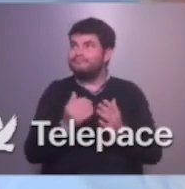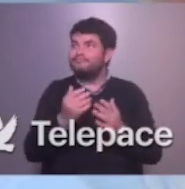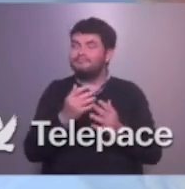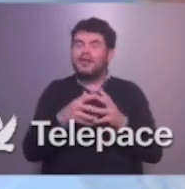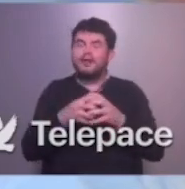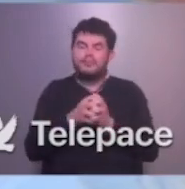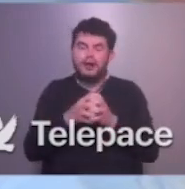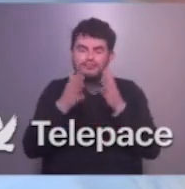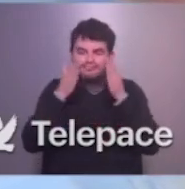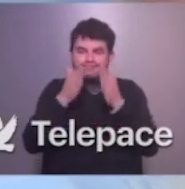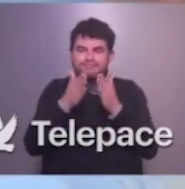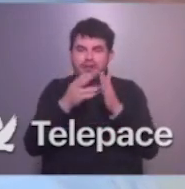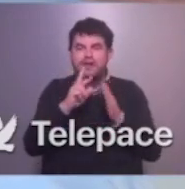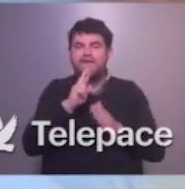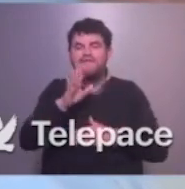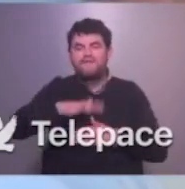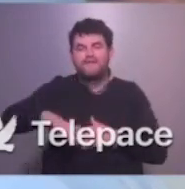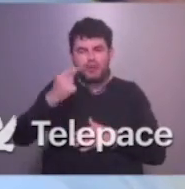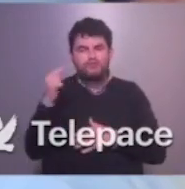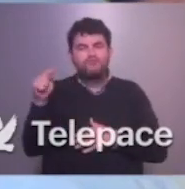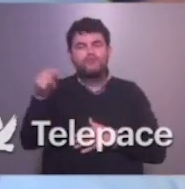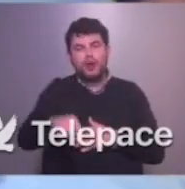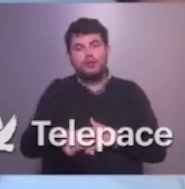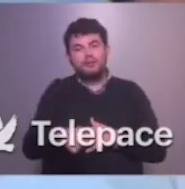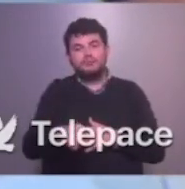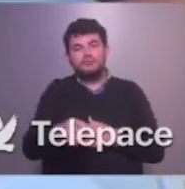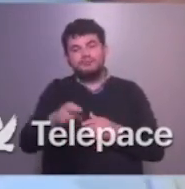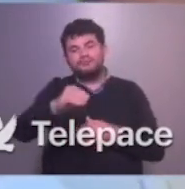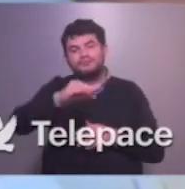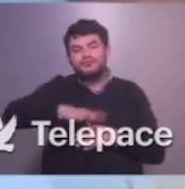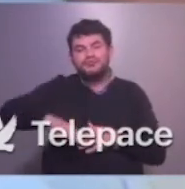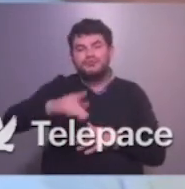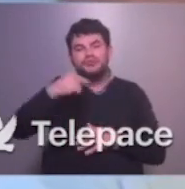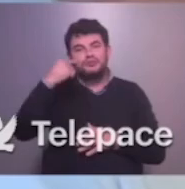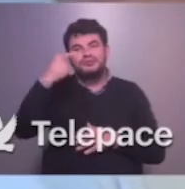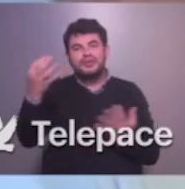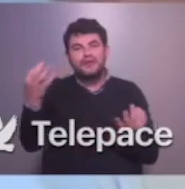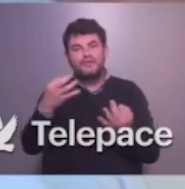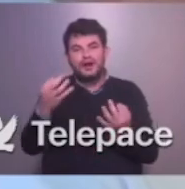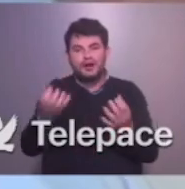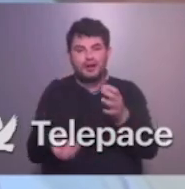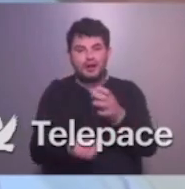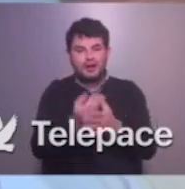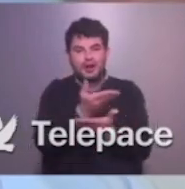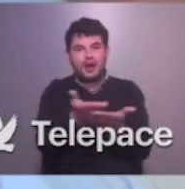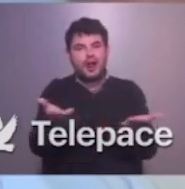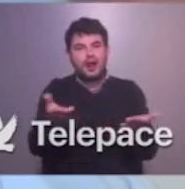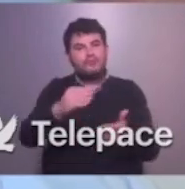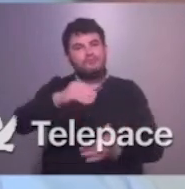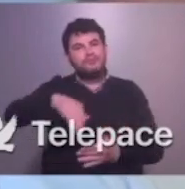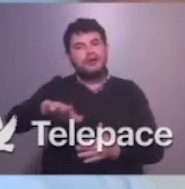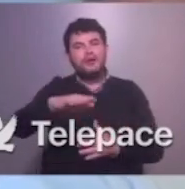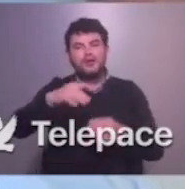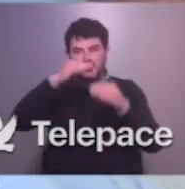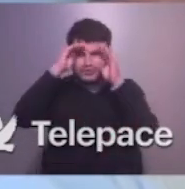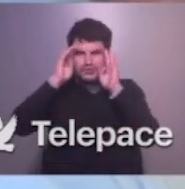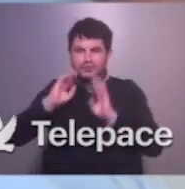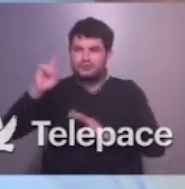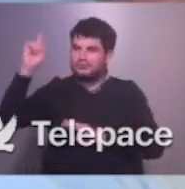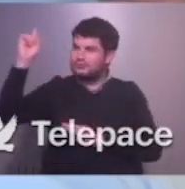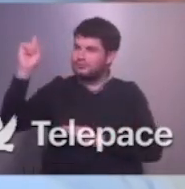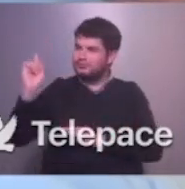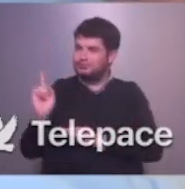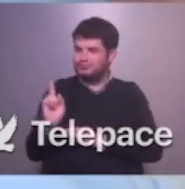dirigiu-se às pressas à cova da Iria, este recinto sagrado que pisamos, ao lugar onde Nossa